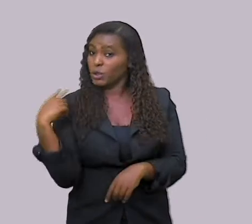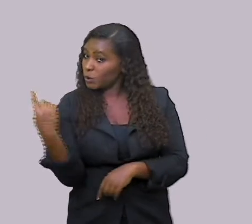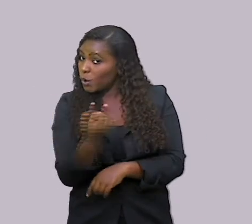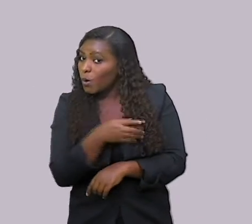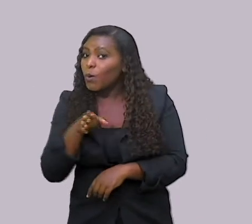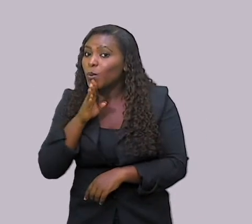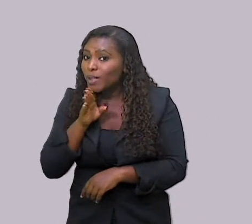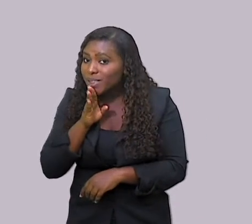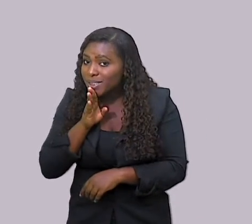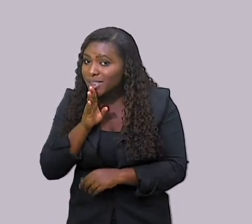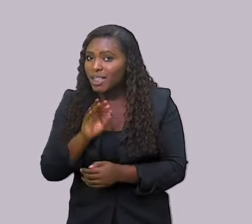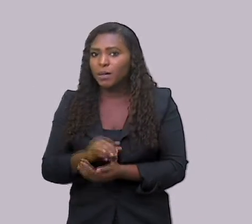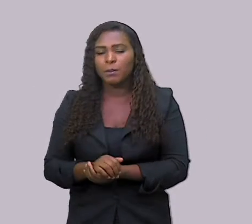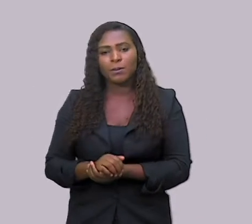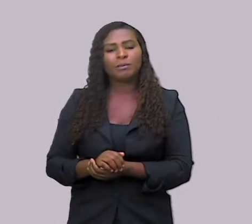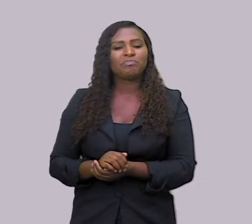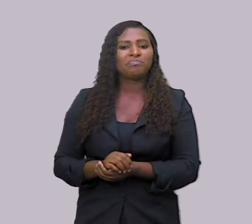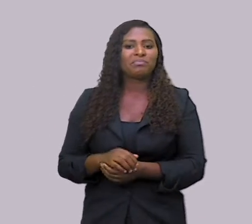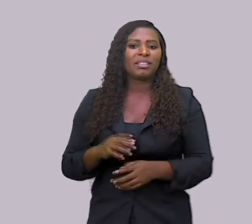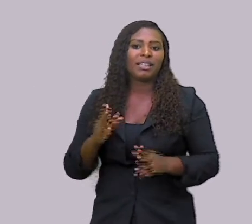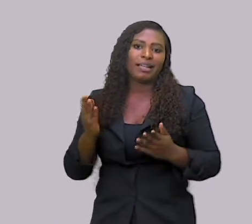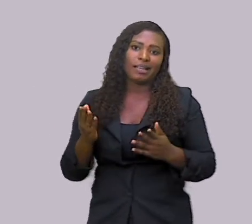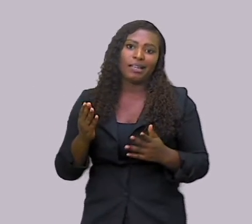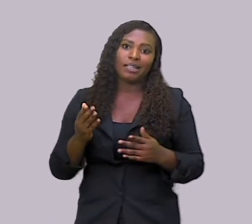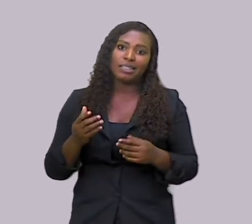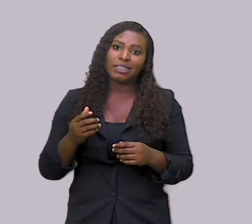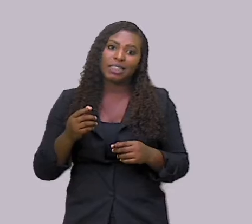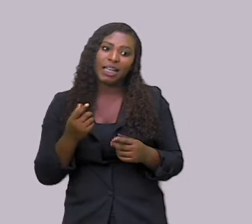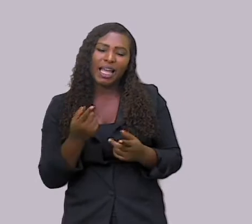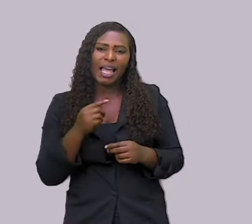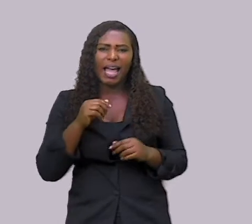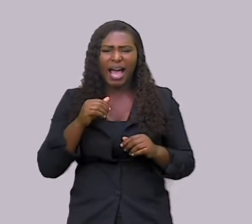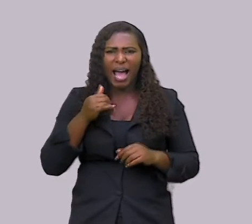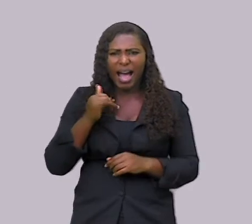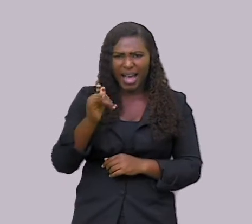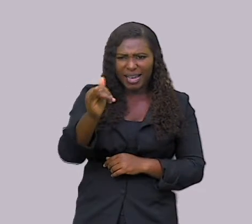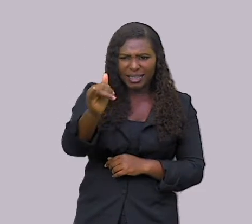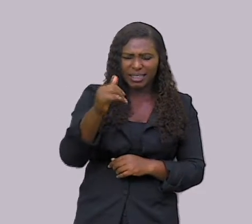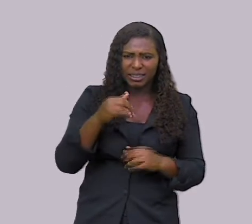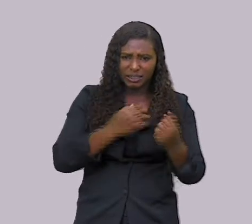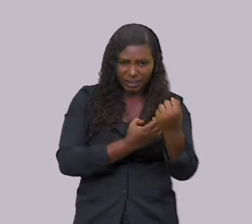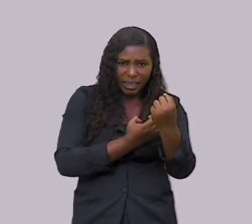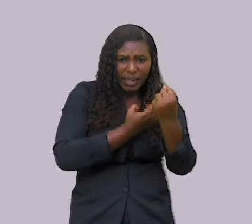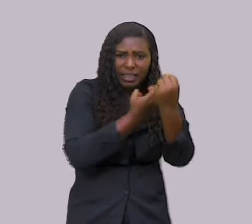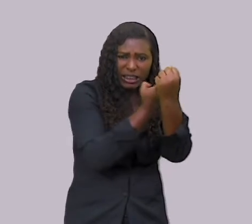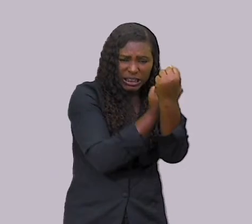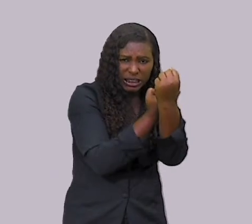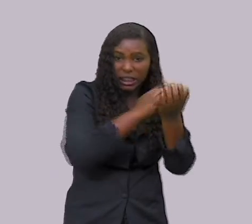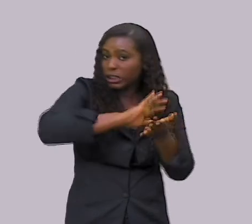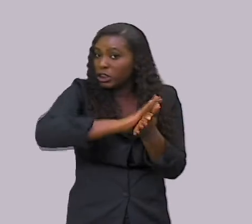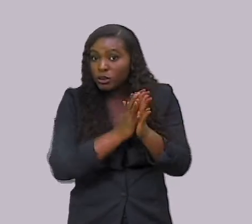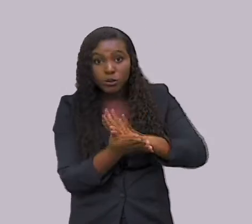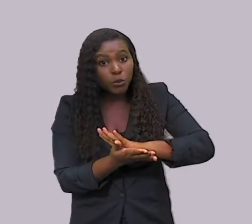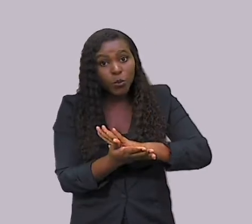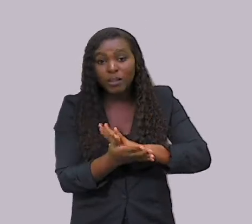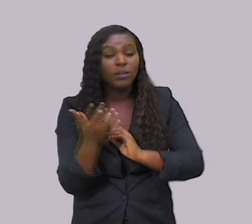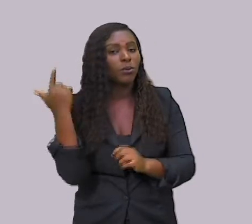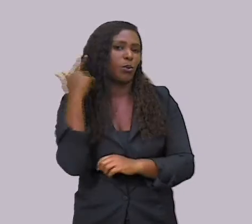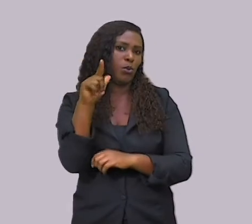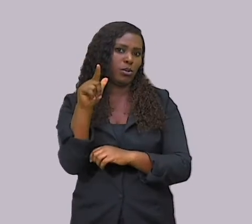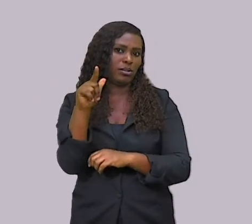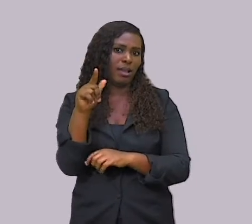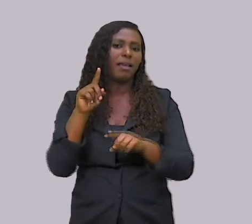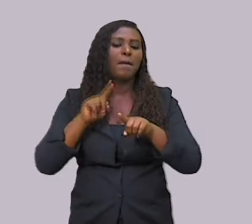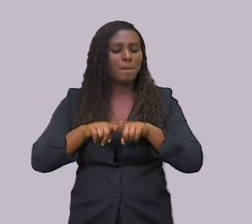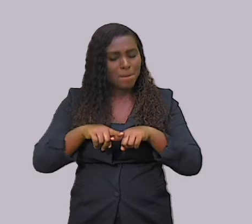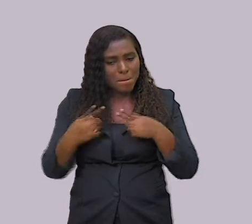mas pode ser convertida, transformada de um tipo em outro. Alguns